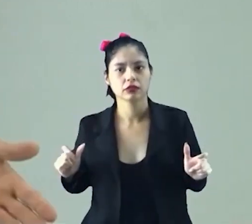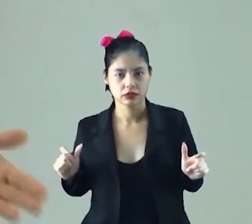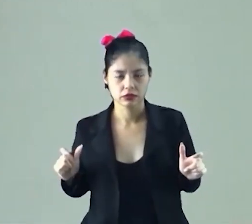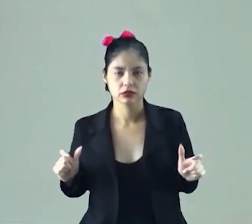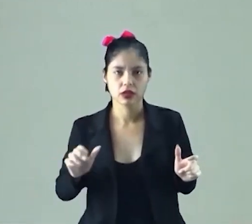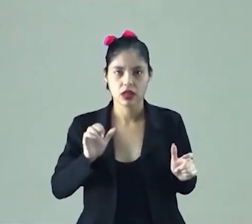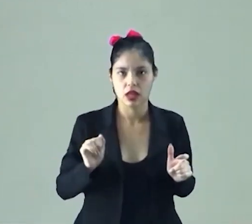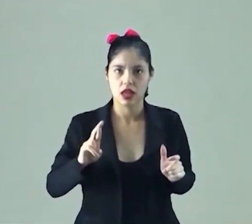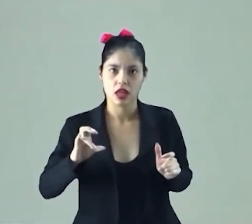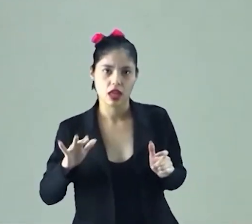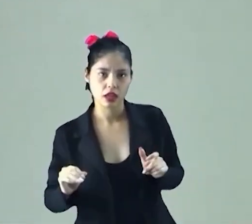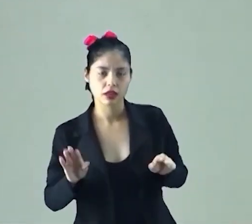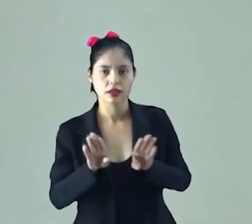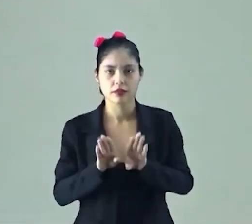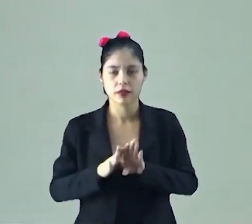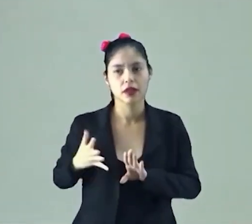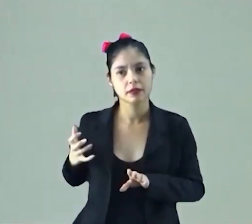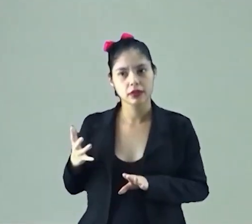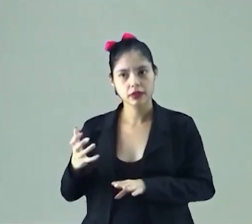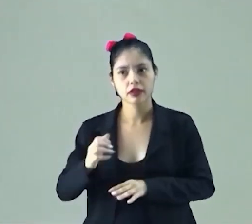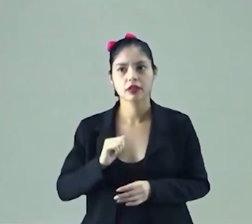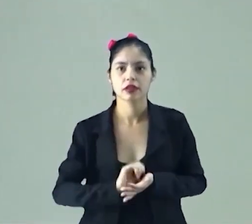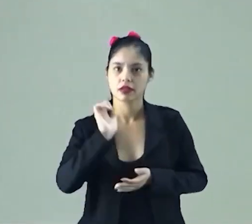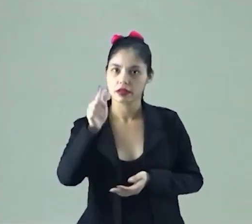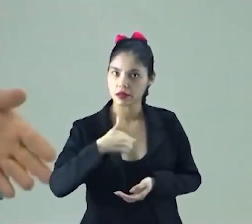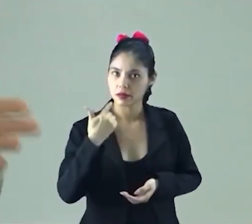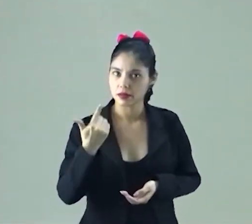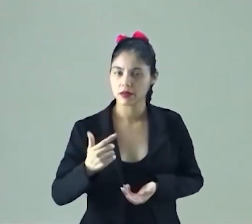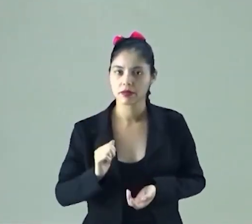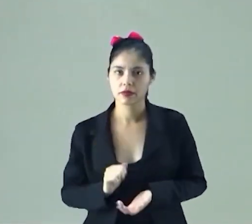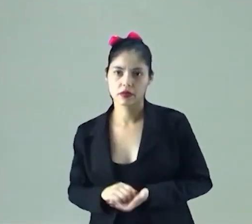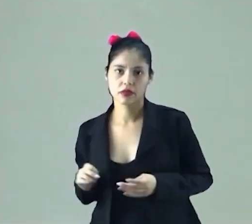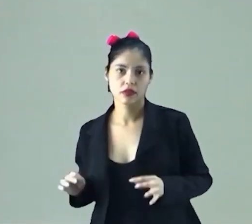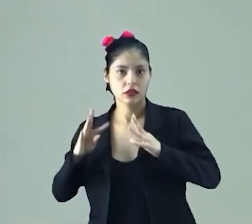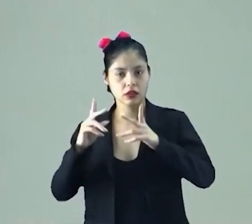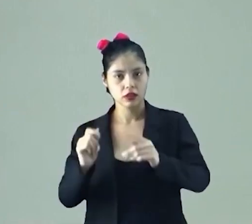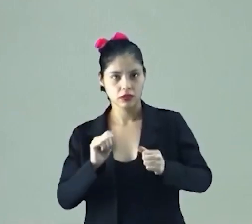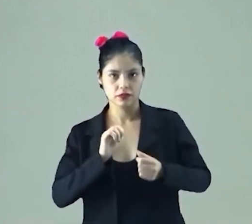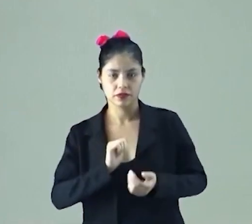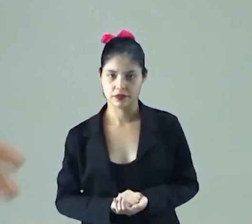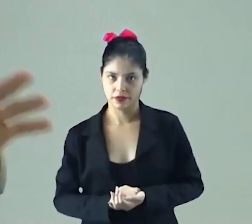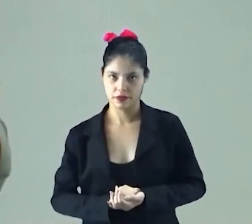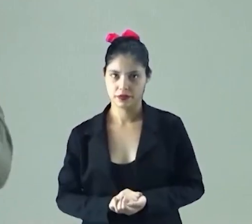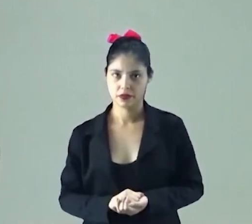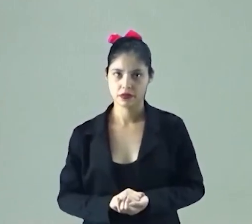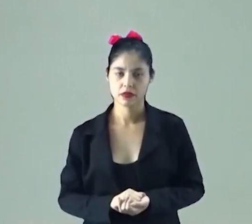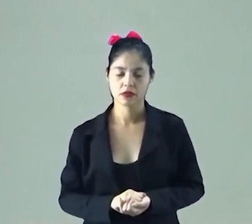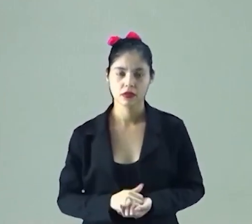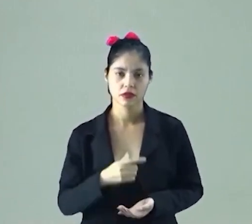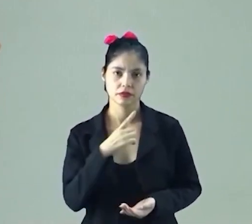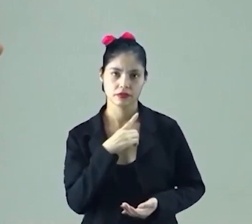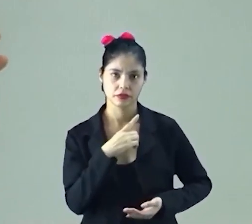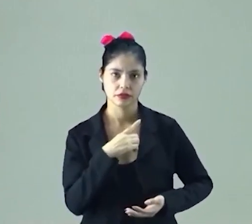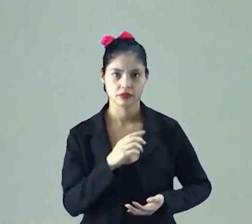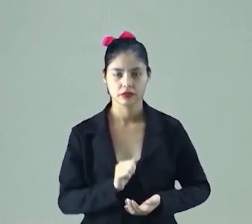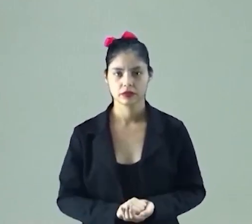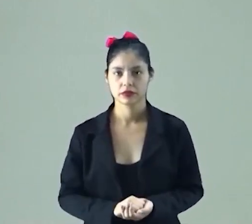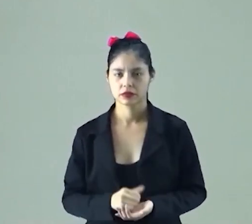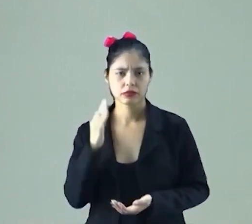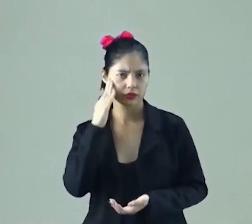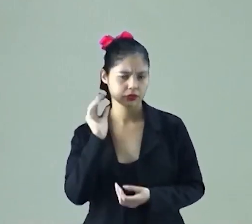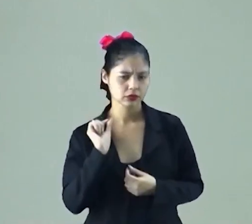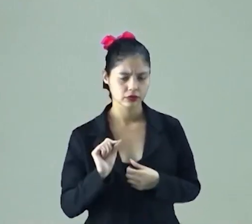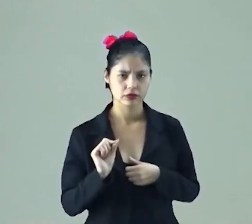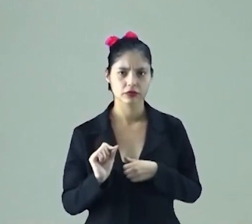são arqueabactéria e bactéria, e aí depois eu tenho os eucária, que são todos os organismos eucariontes. Então, se você já compreende